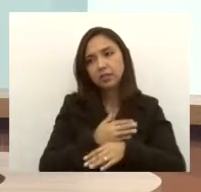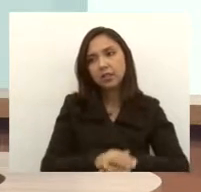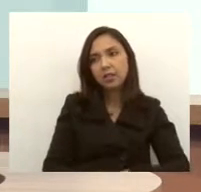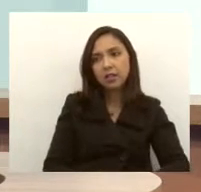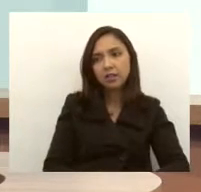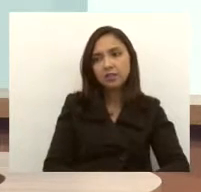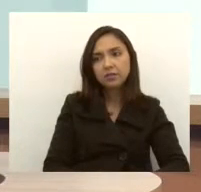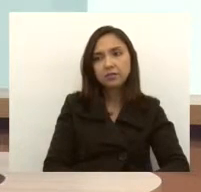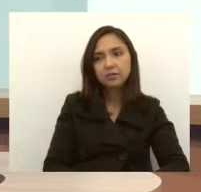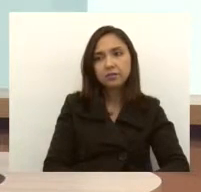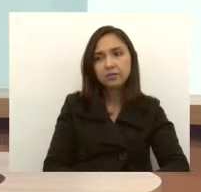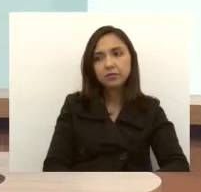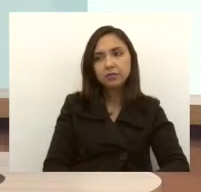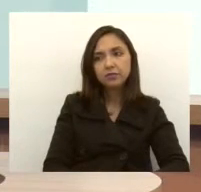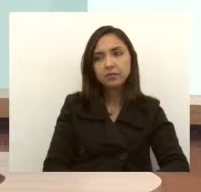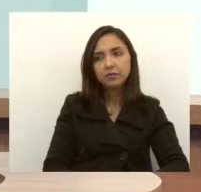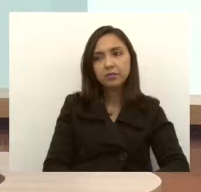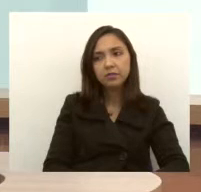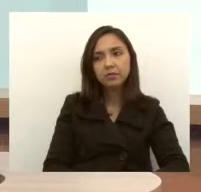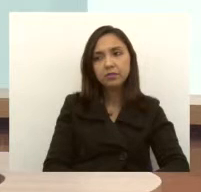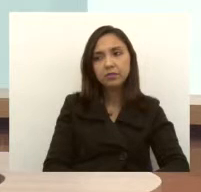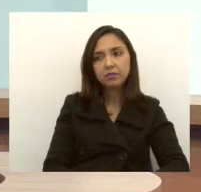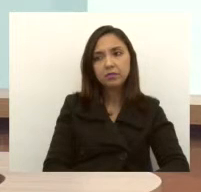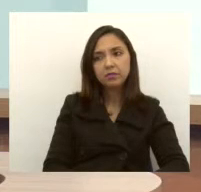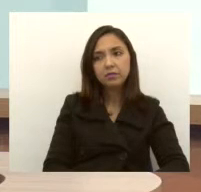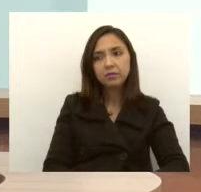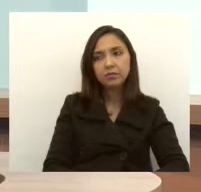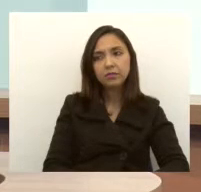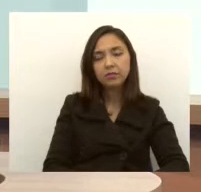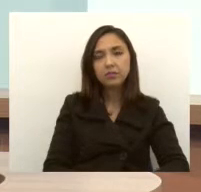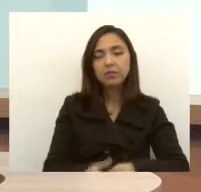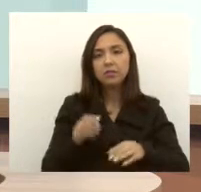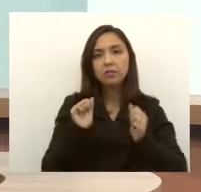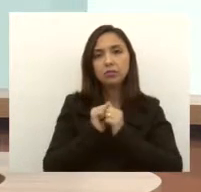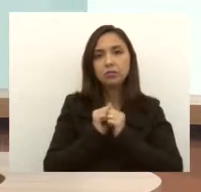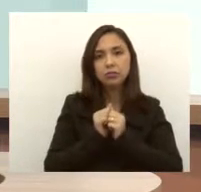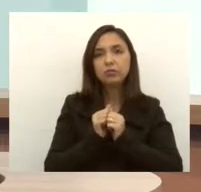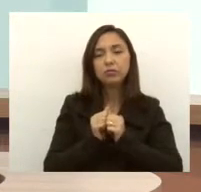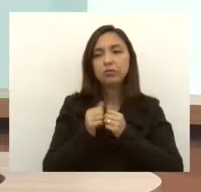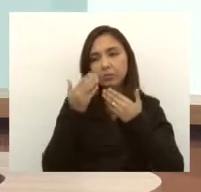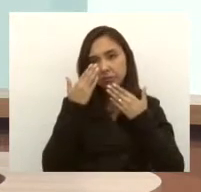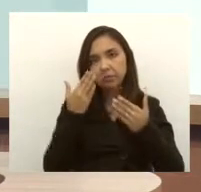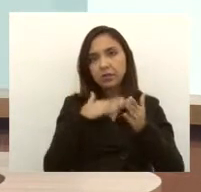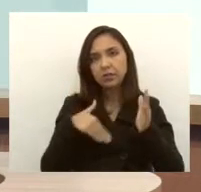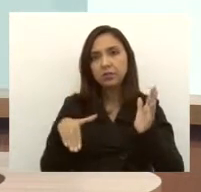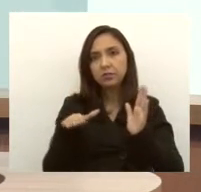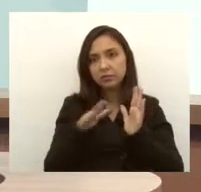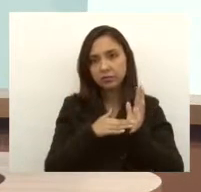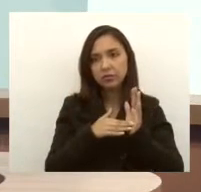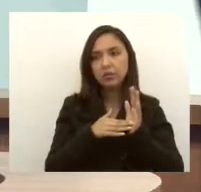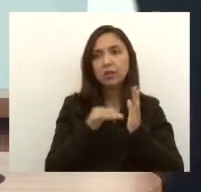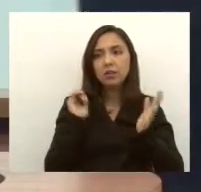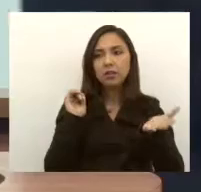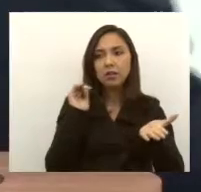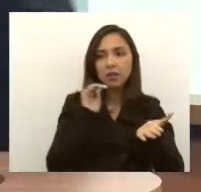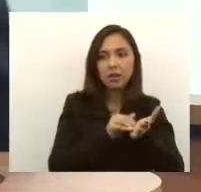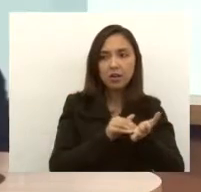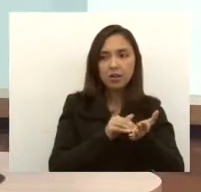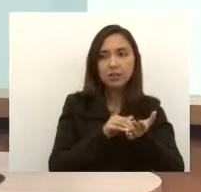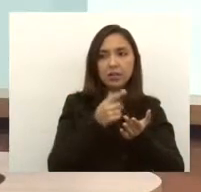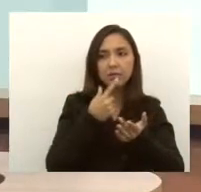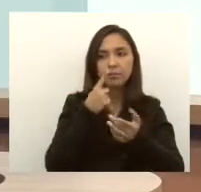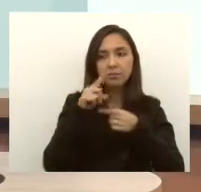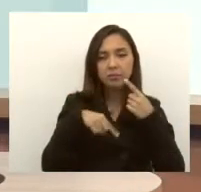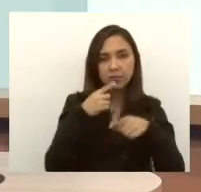Fábio da lotação, que também fez parte com a gente na caminhada. Obrigado a todos e até uma